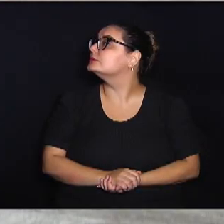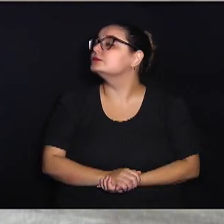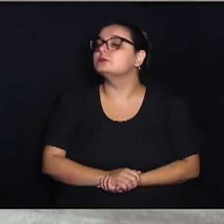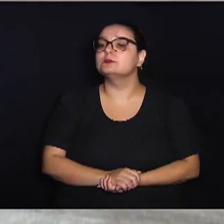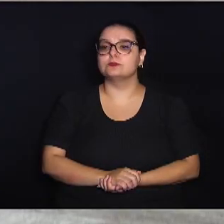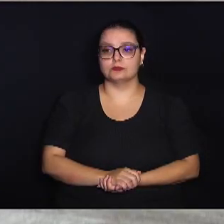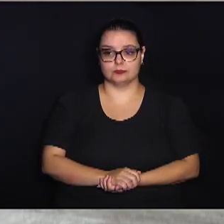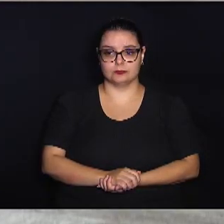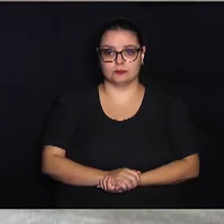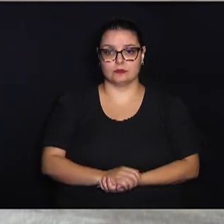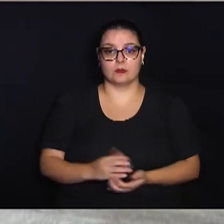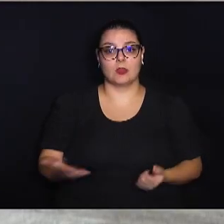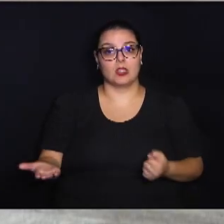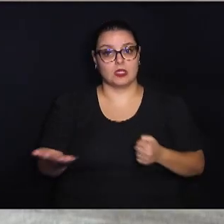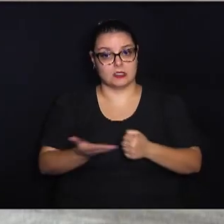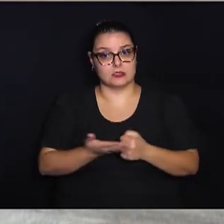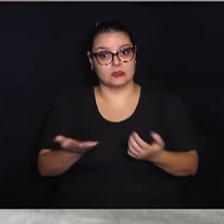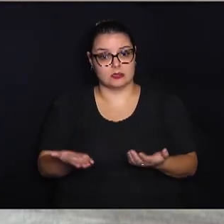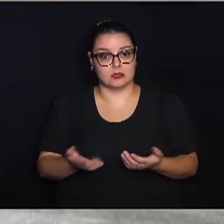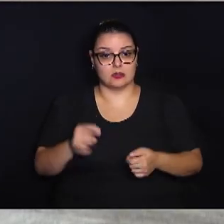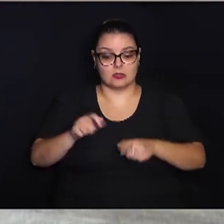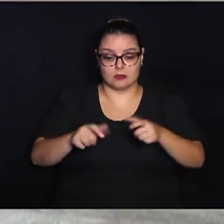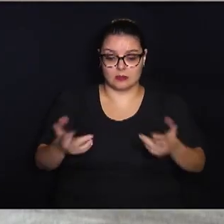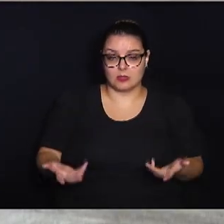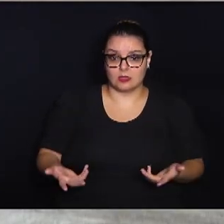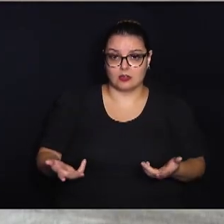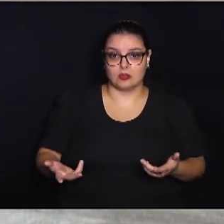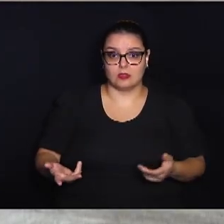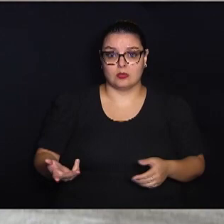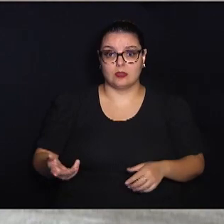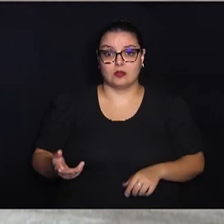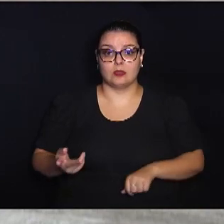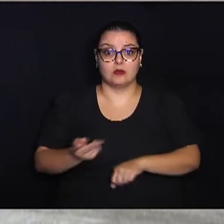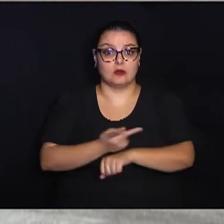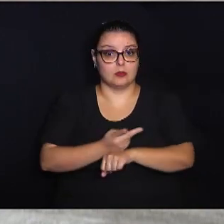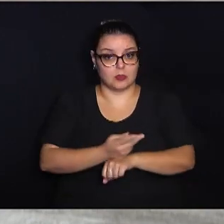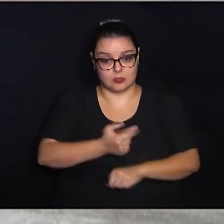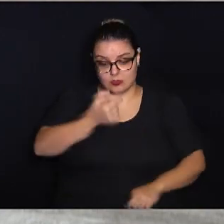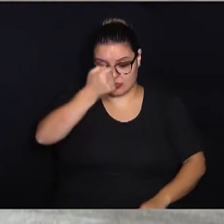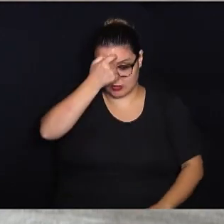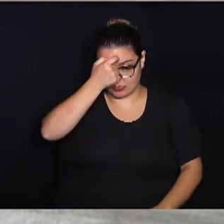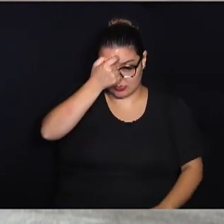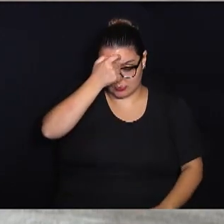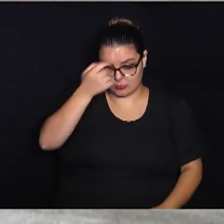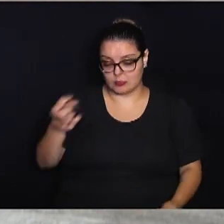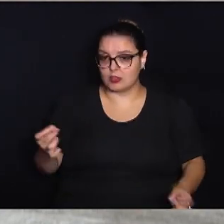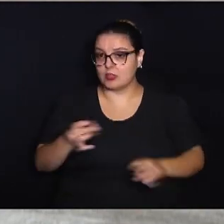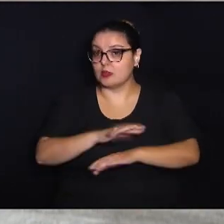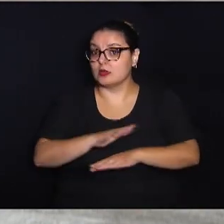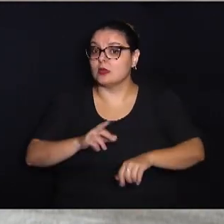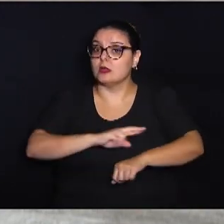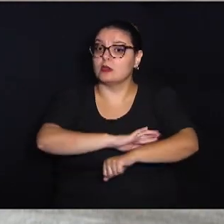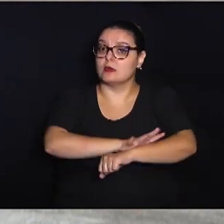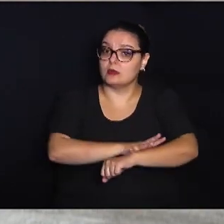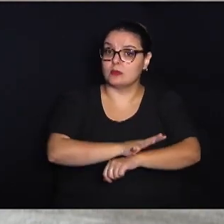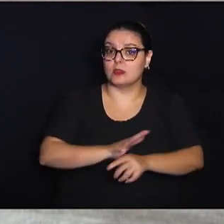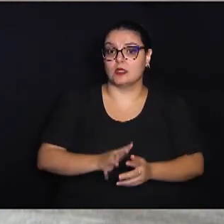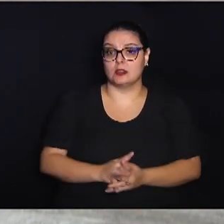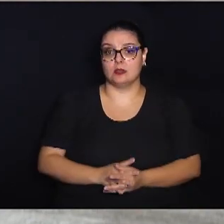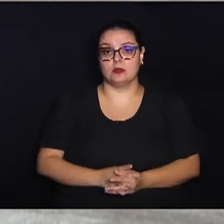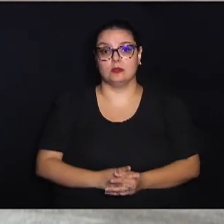Esses intervalos, a pessoa vai procurar conscientizar para que cabe com o racismo,